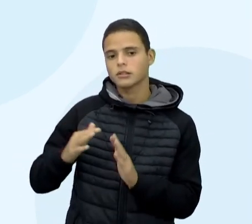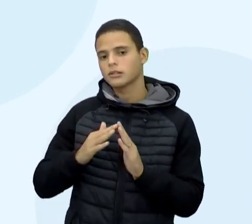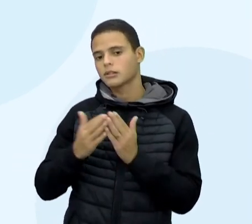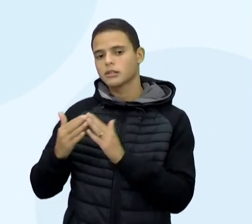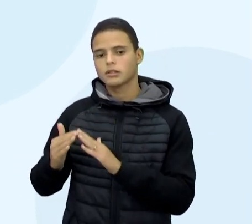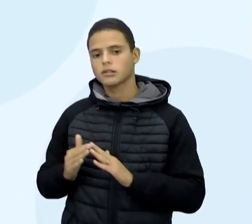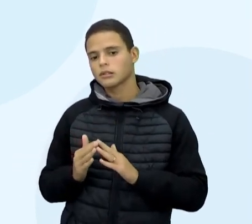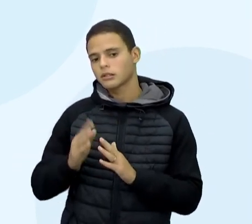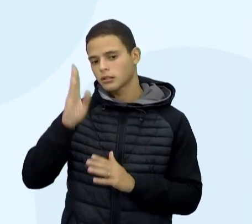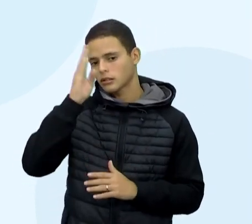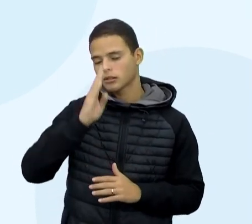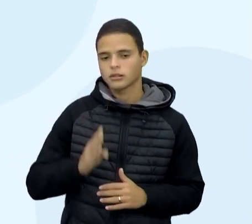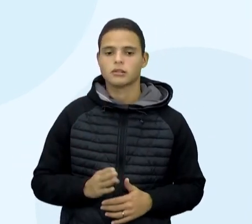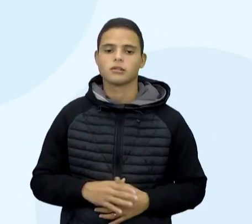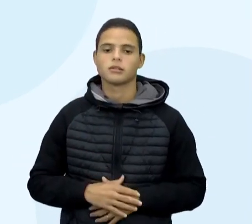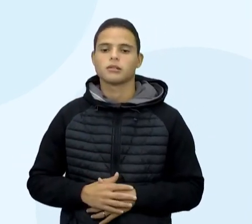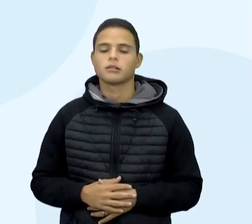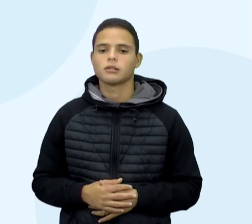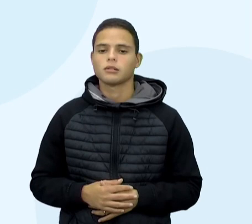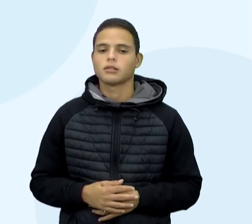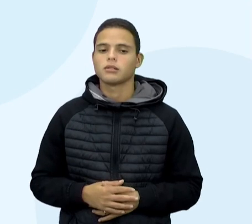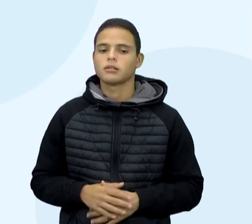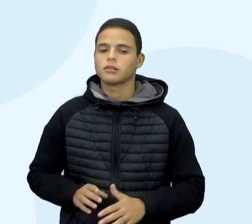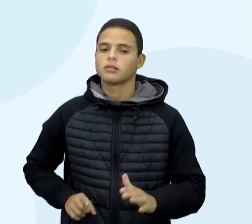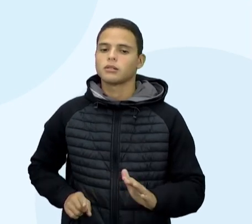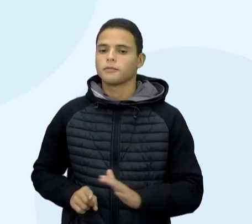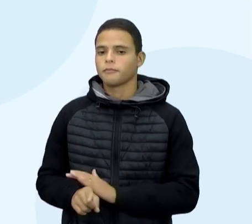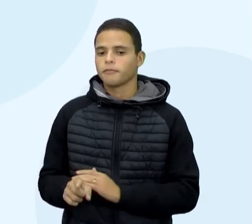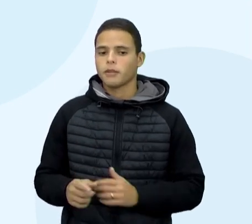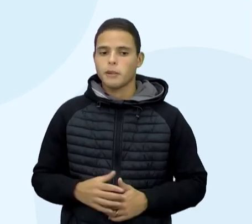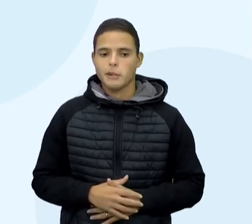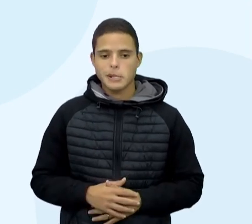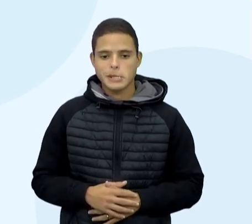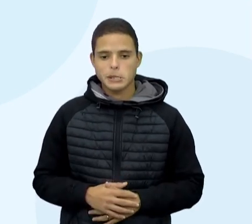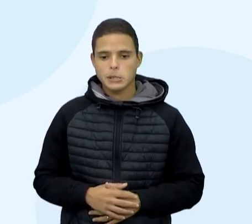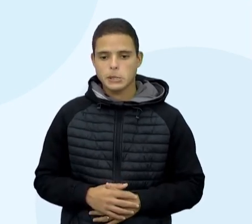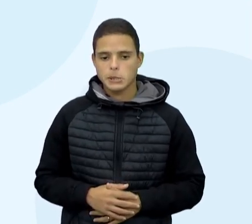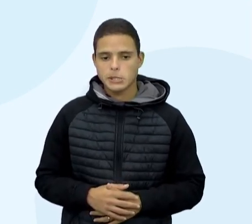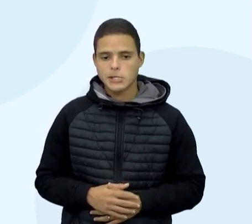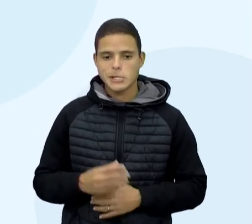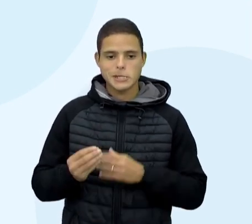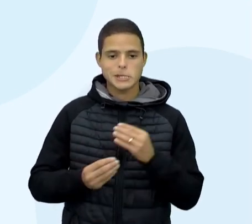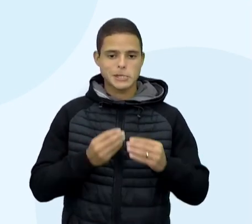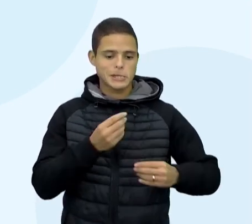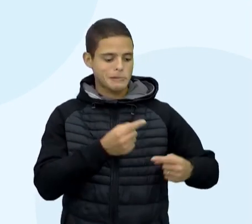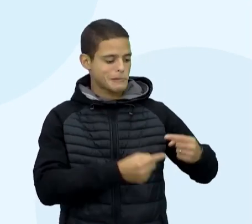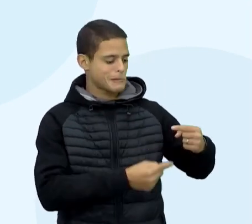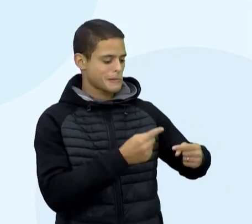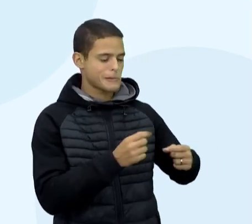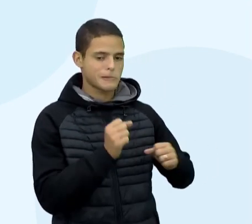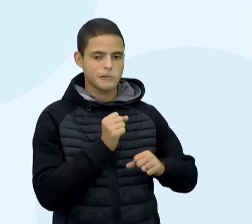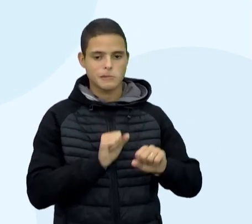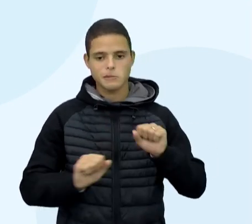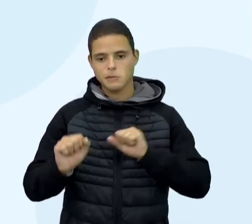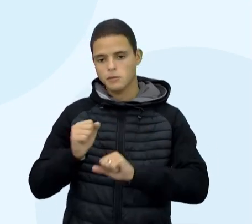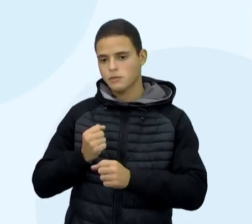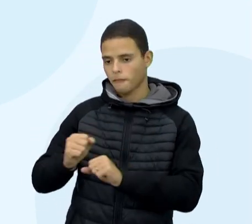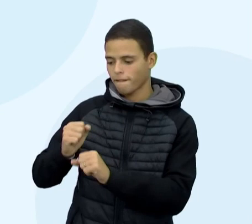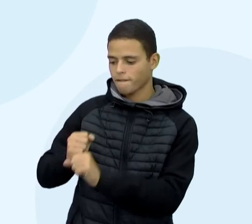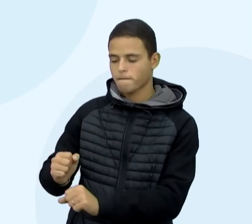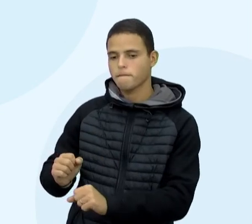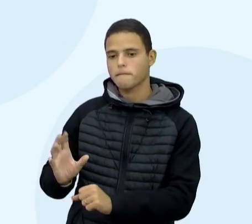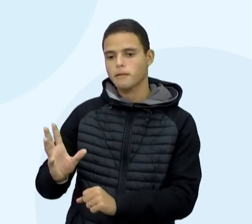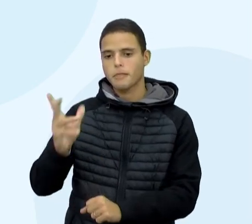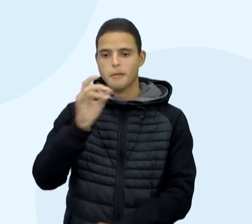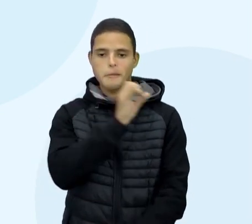do Brasil. Perguntinha agora para vocês. Como as políticas higienistas ocorridas no